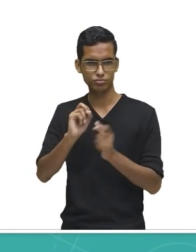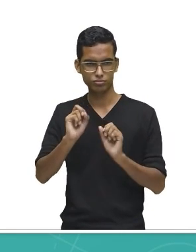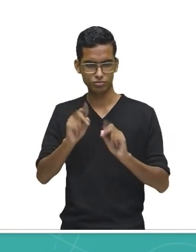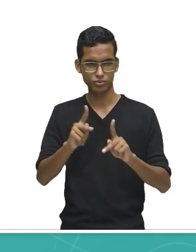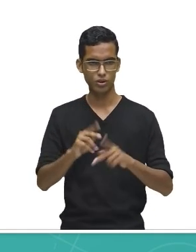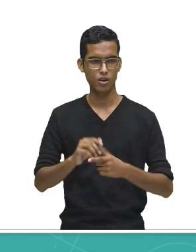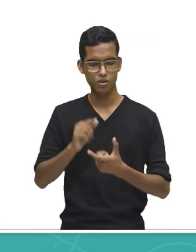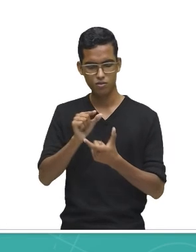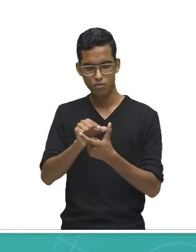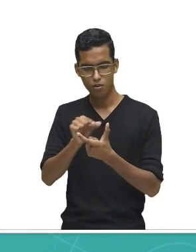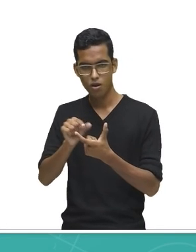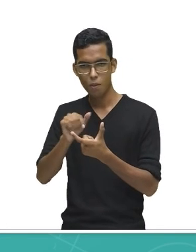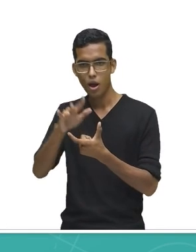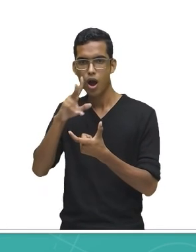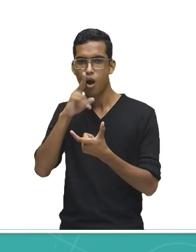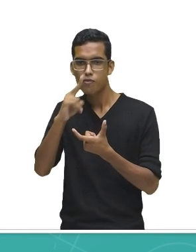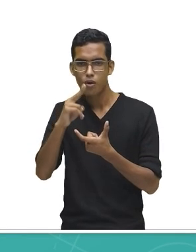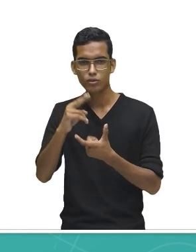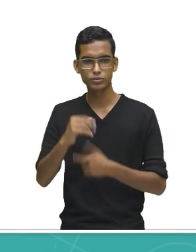a palavra.